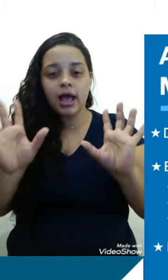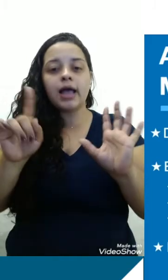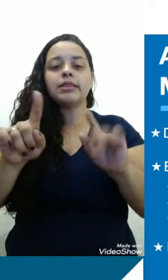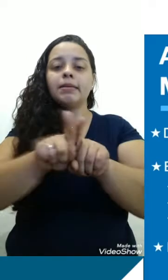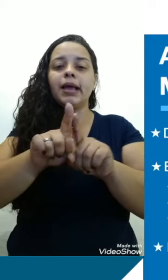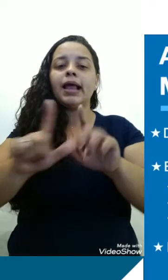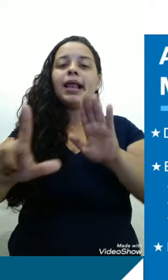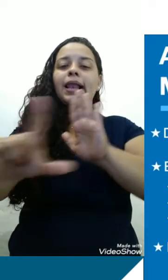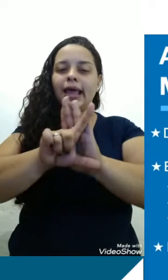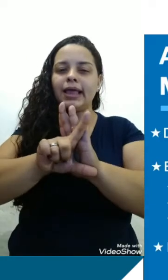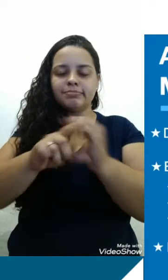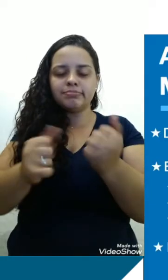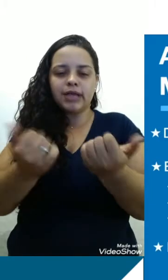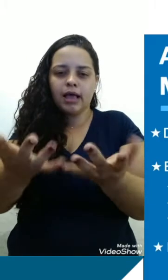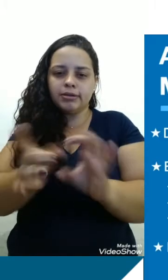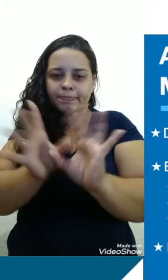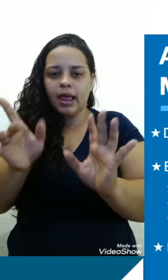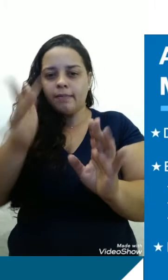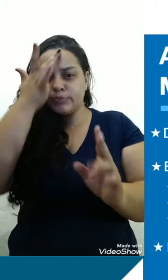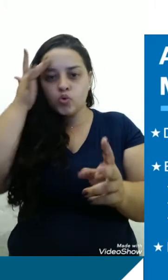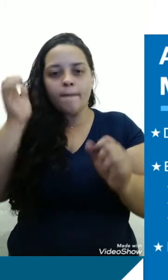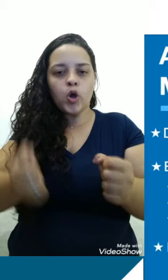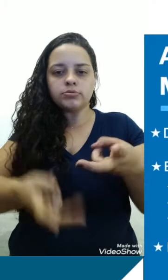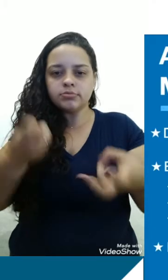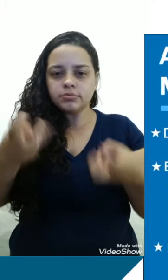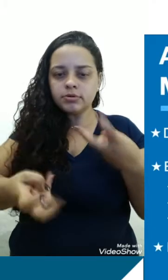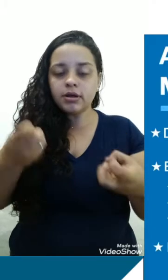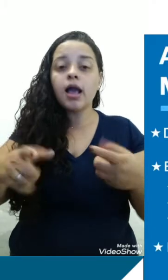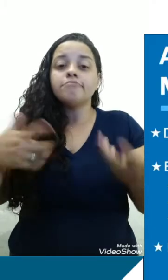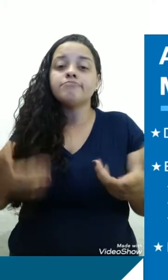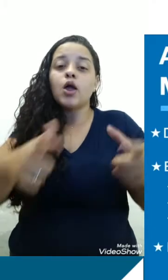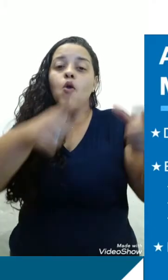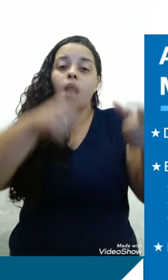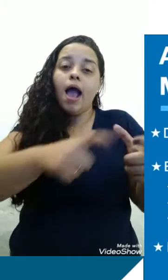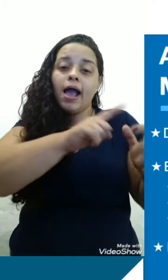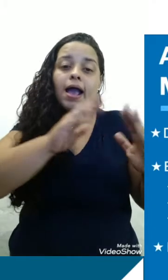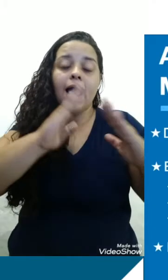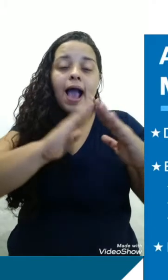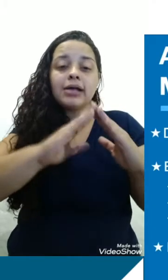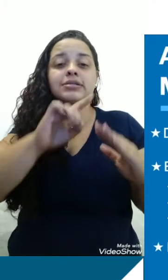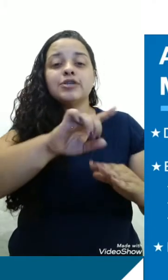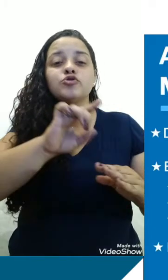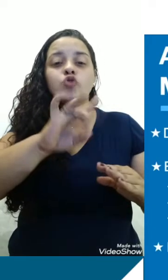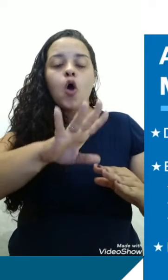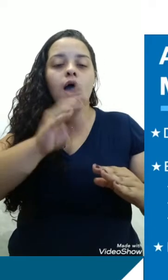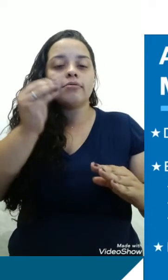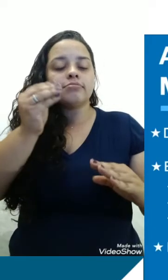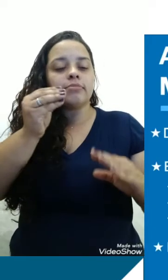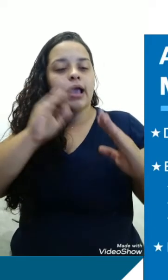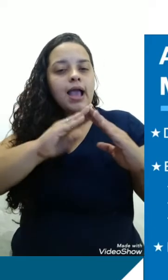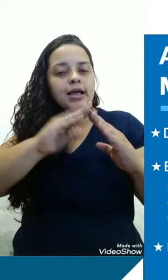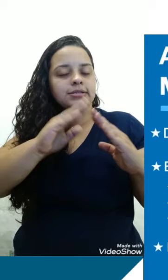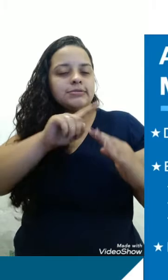e legalizar os exploradores, e as casas de fundição, que eram instituições responsáveis pela